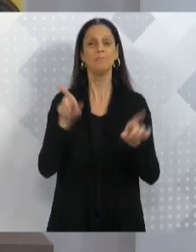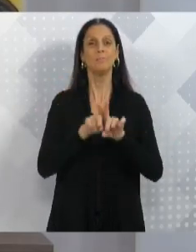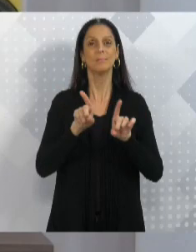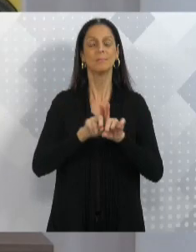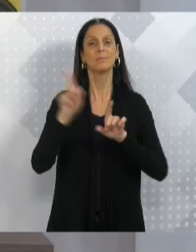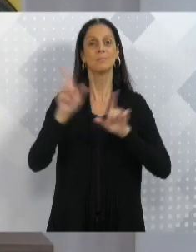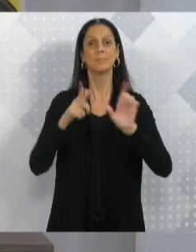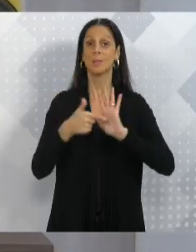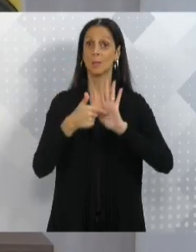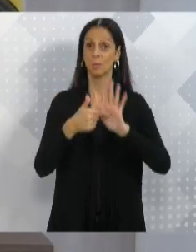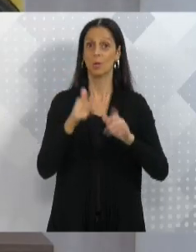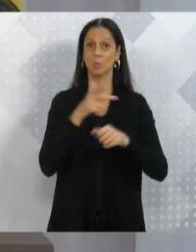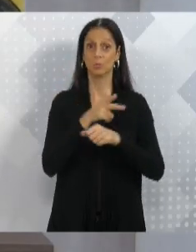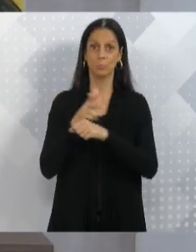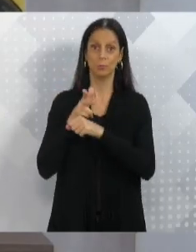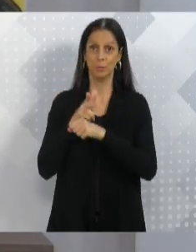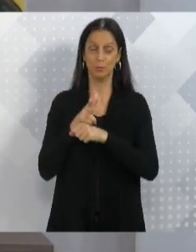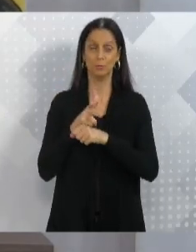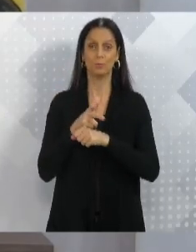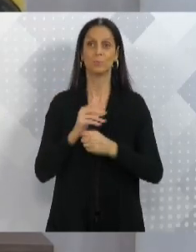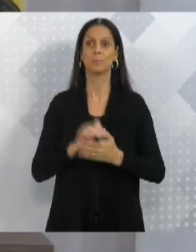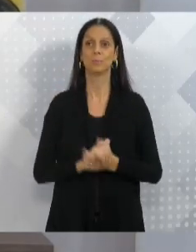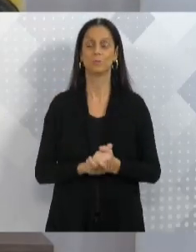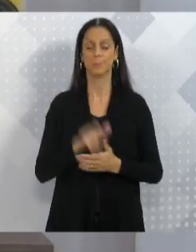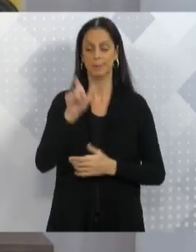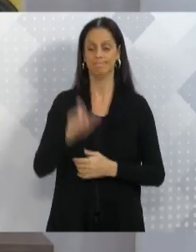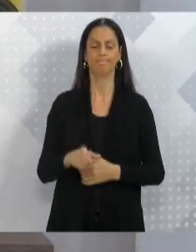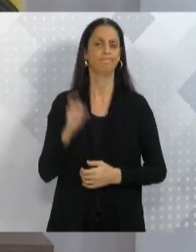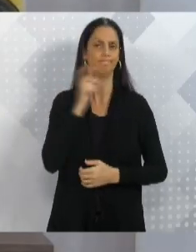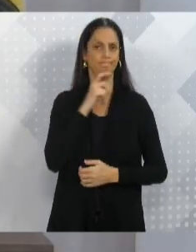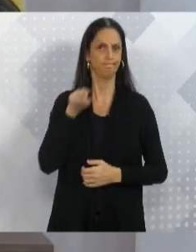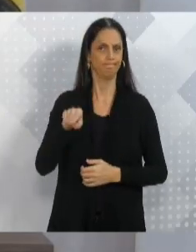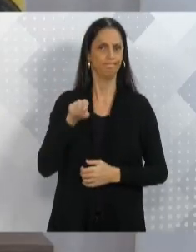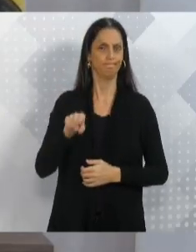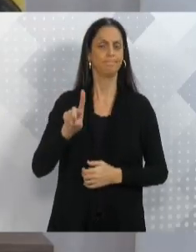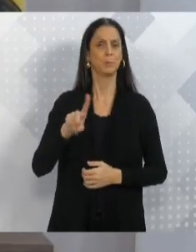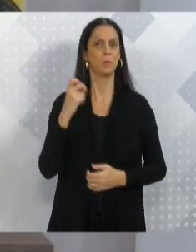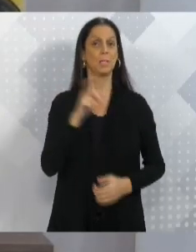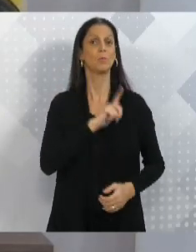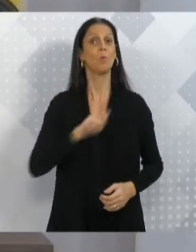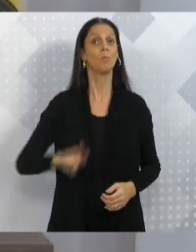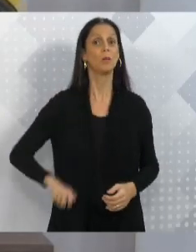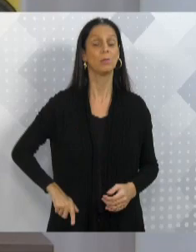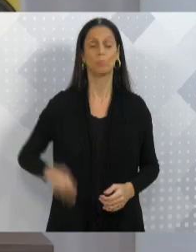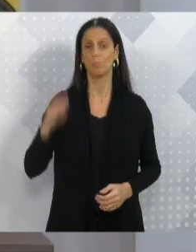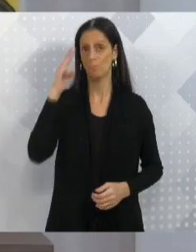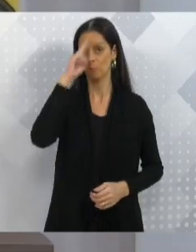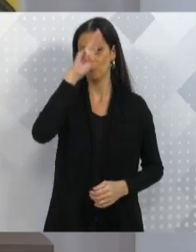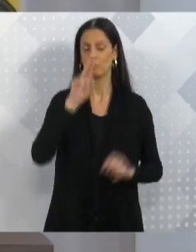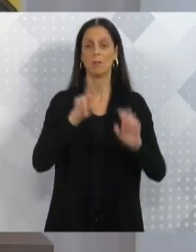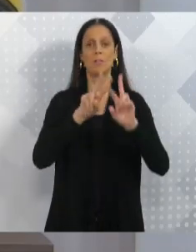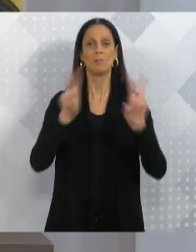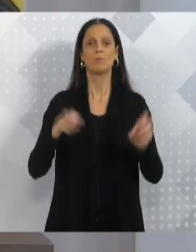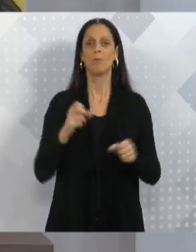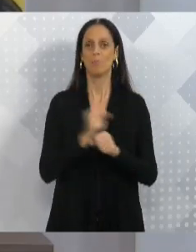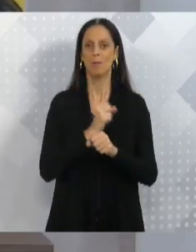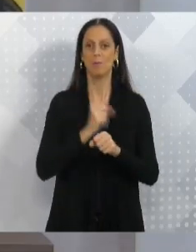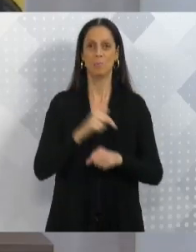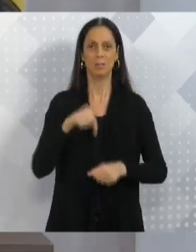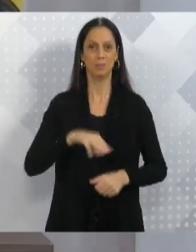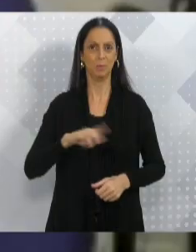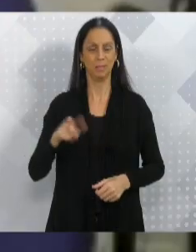videozinho do mentiroso, do ex-governador Moisés, sobre as obras aqui em